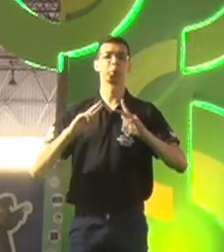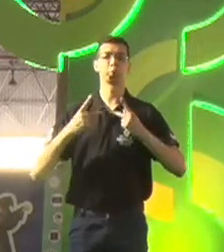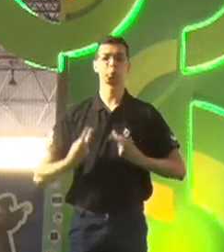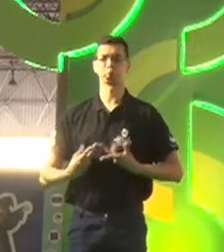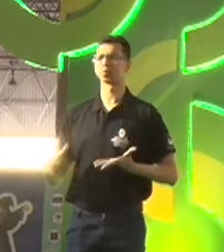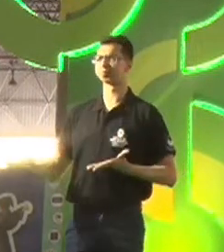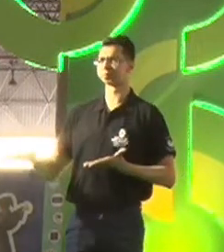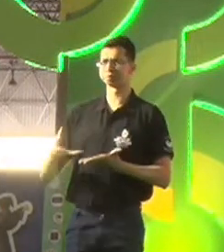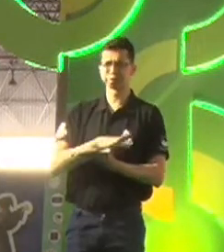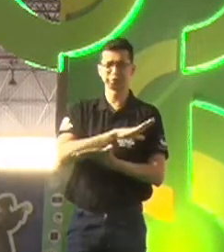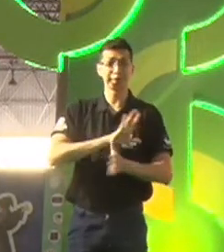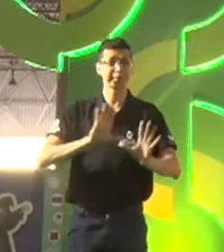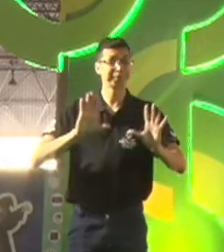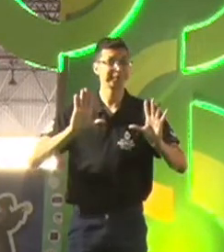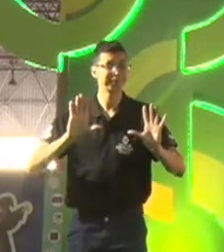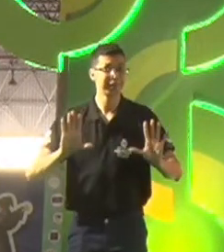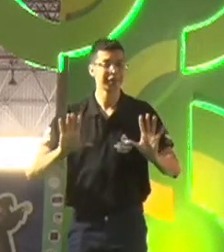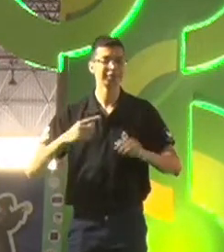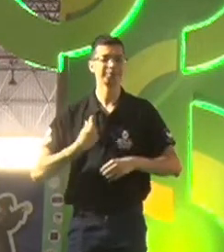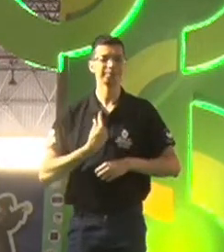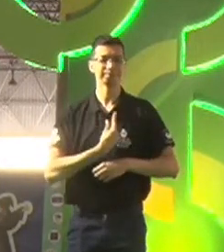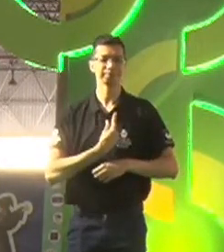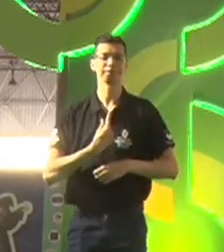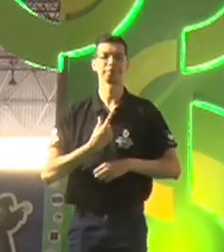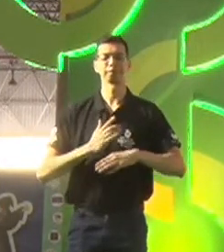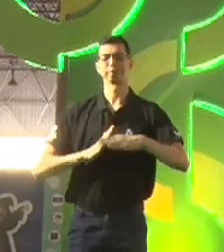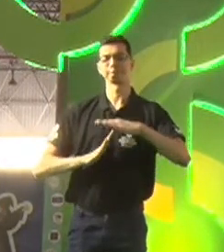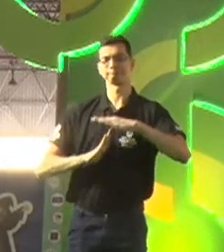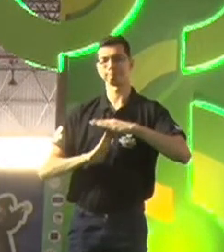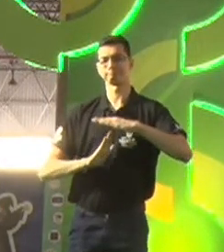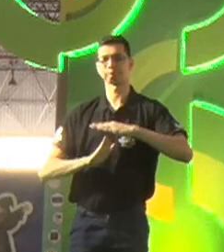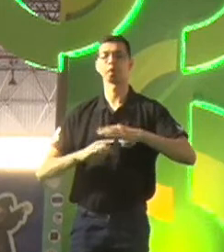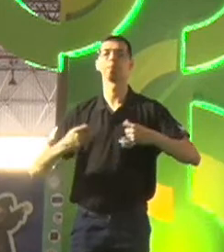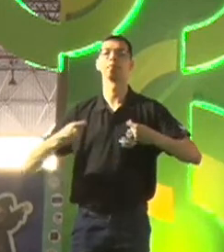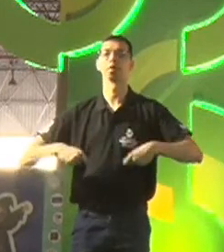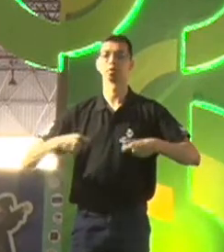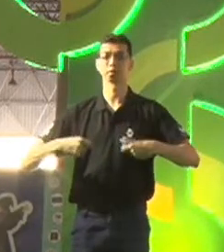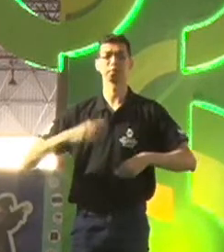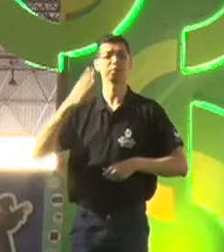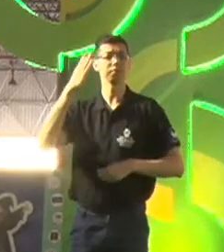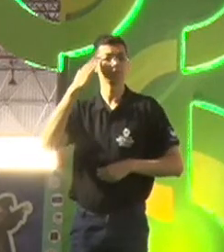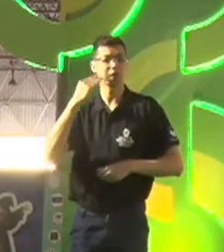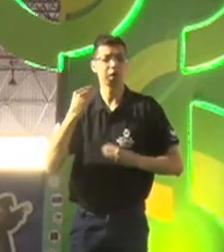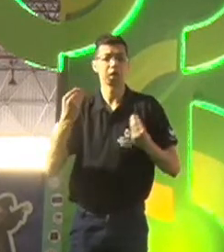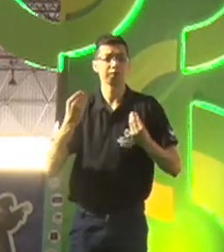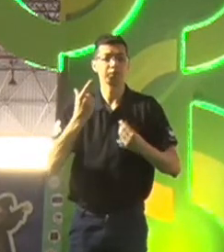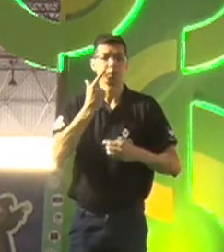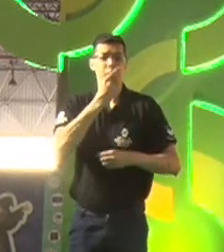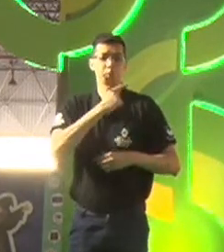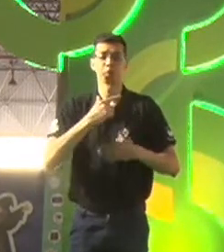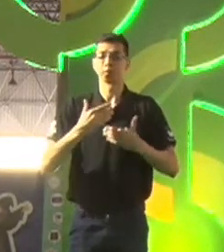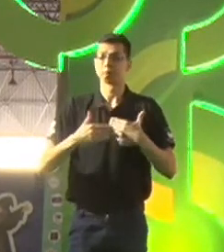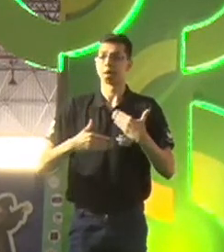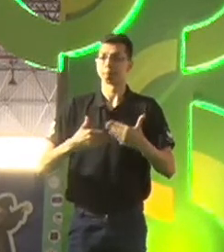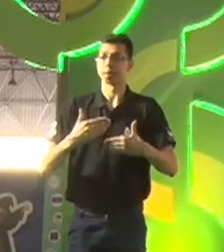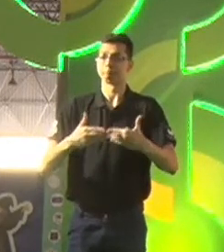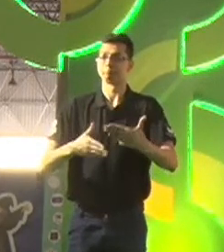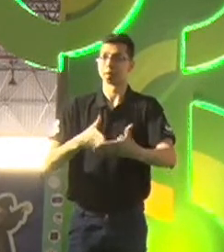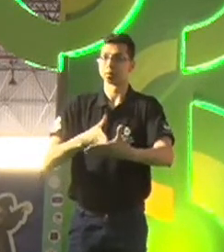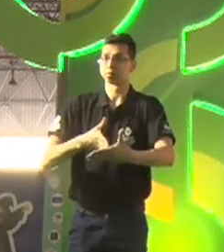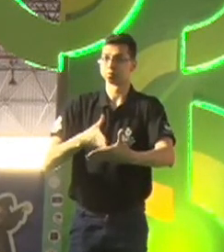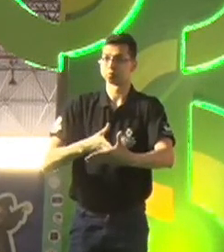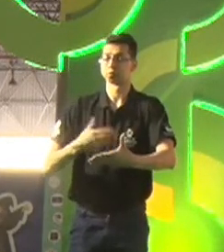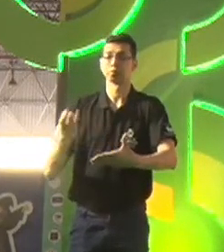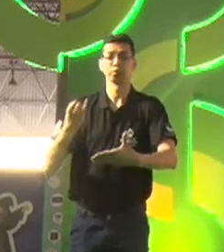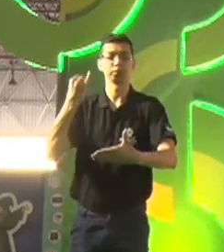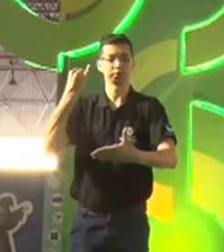é para isso que a gente traçou esses limites para a gente saber até onde a gente vai ou até o como é que a gente vai o mais importante